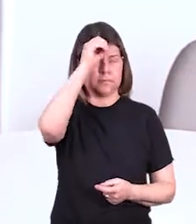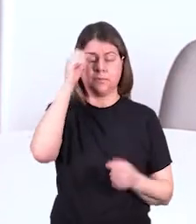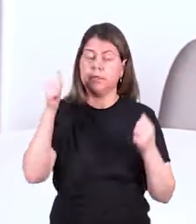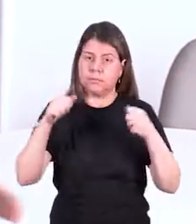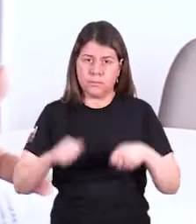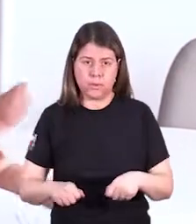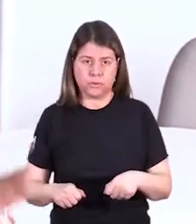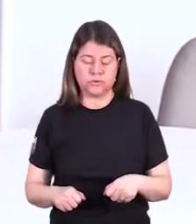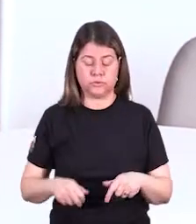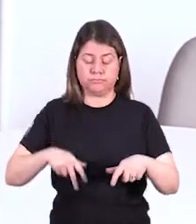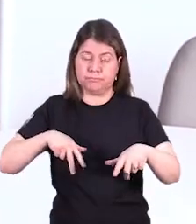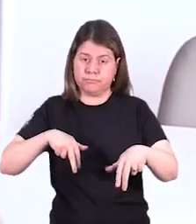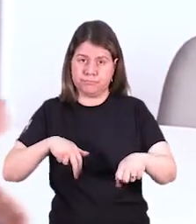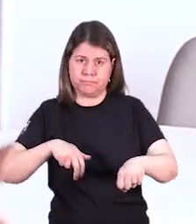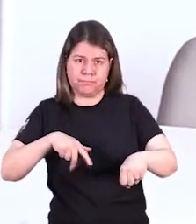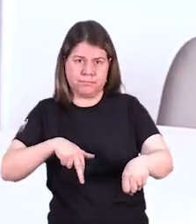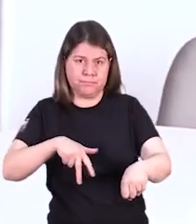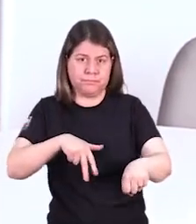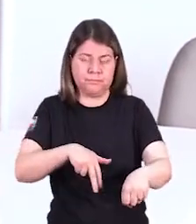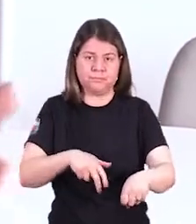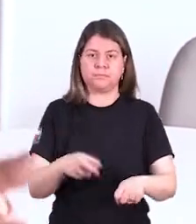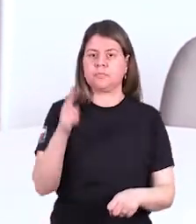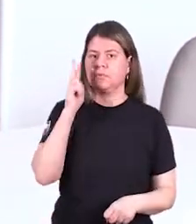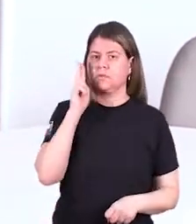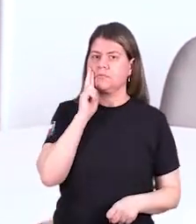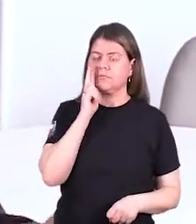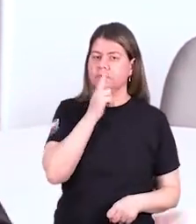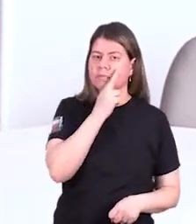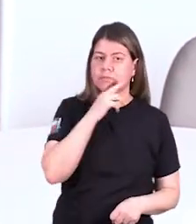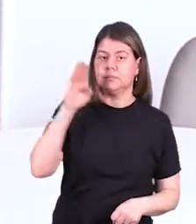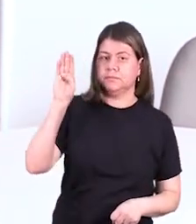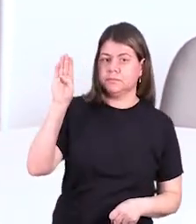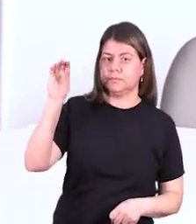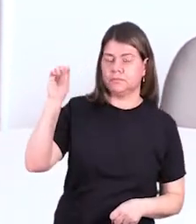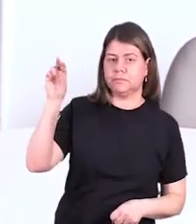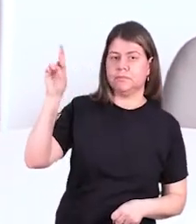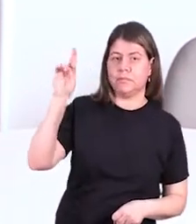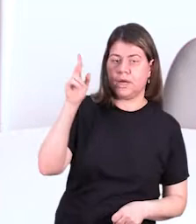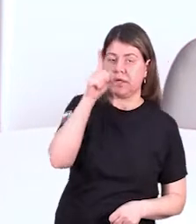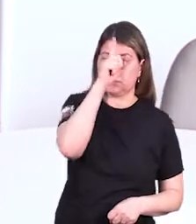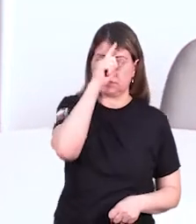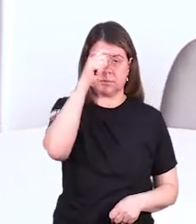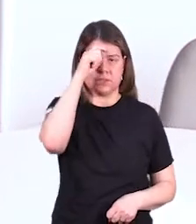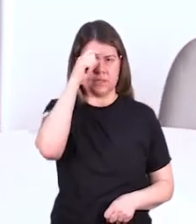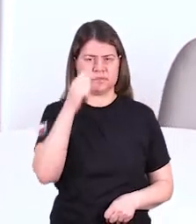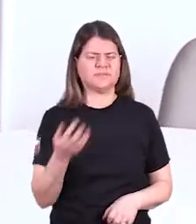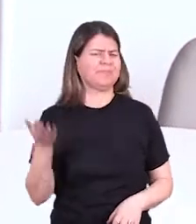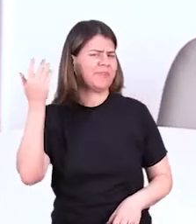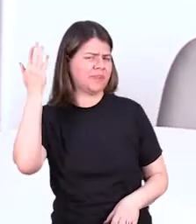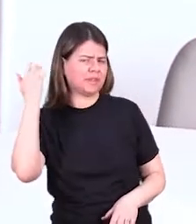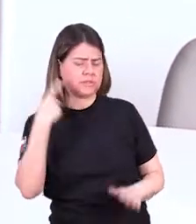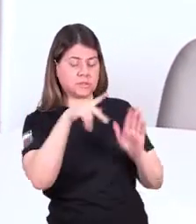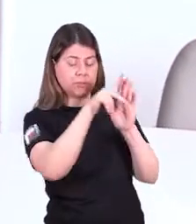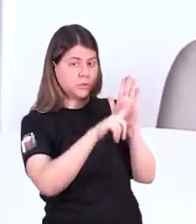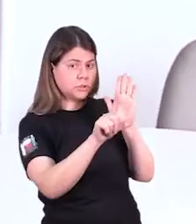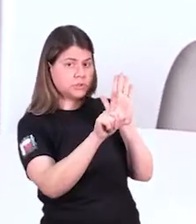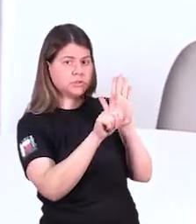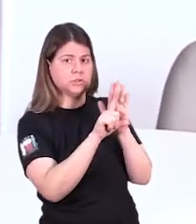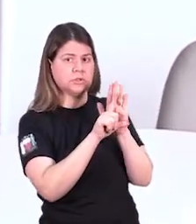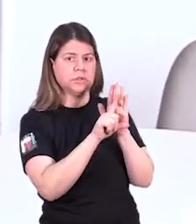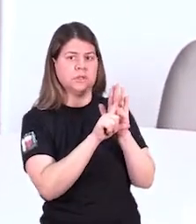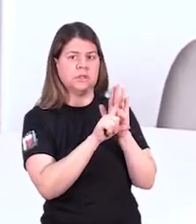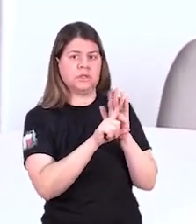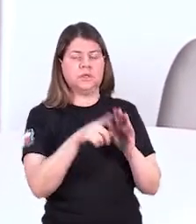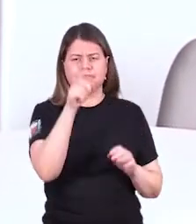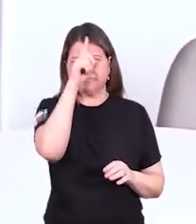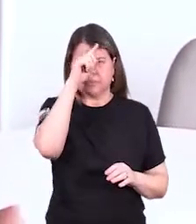frequentar restaurantes bares hospitais já tivemos um projeto do cão terapia onde os